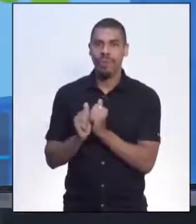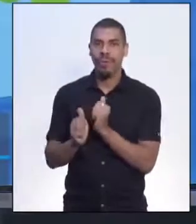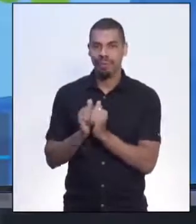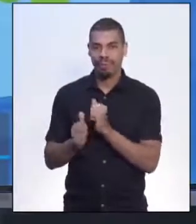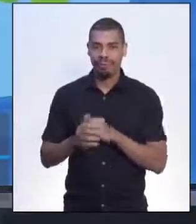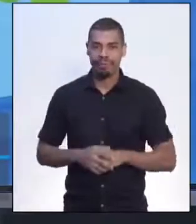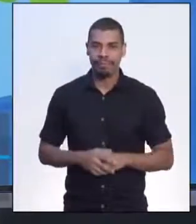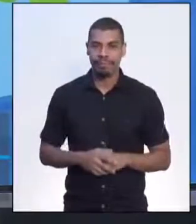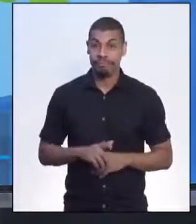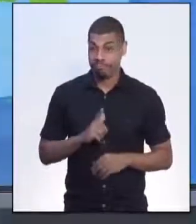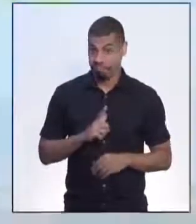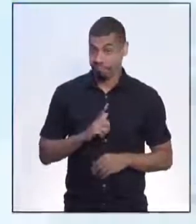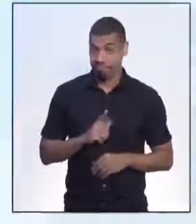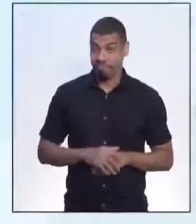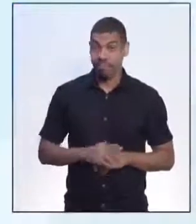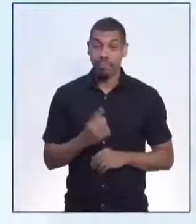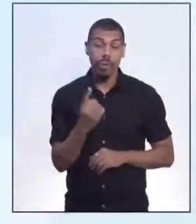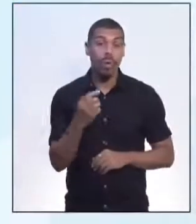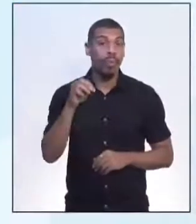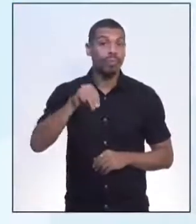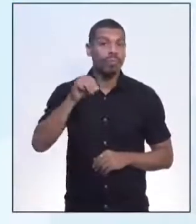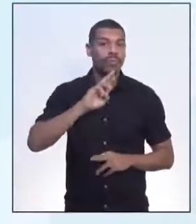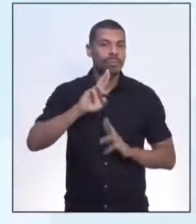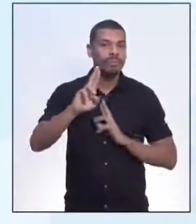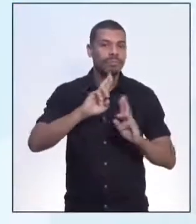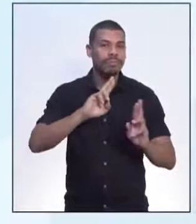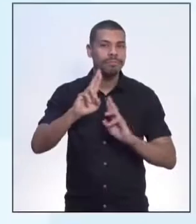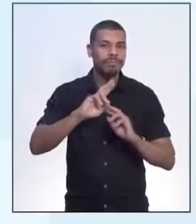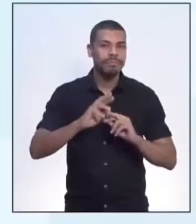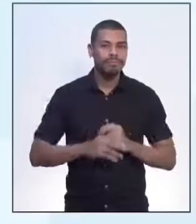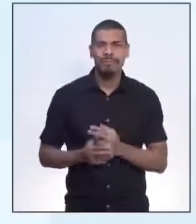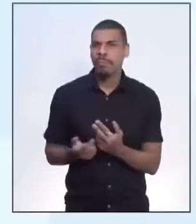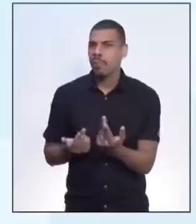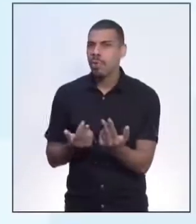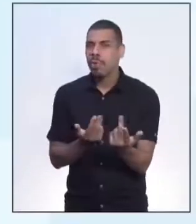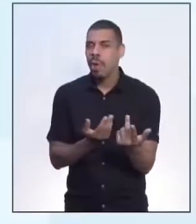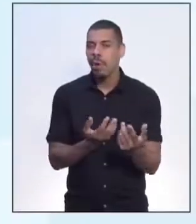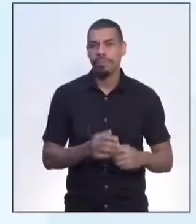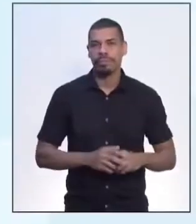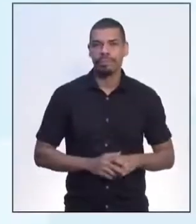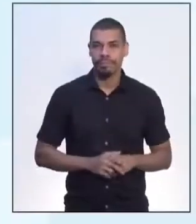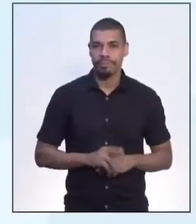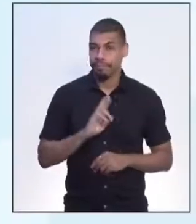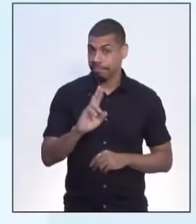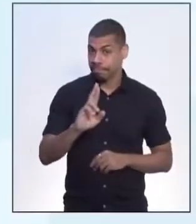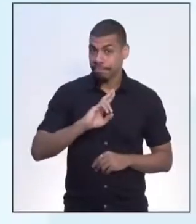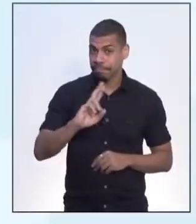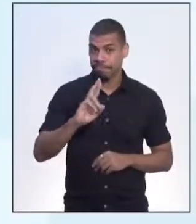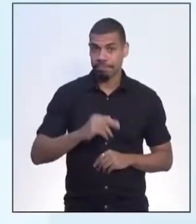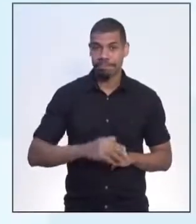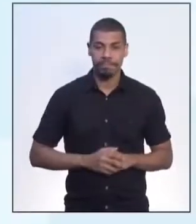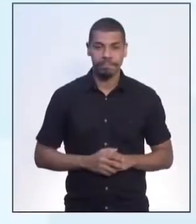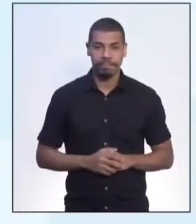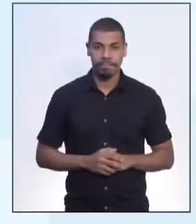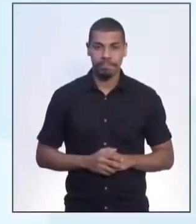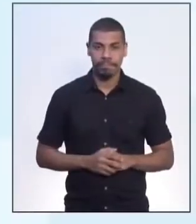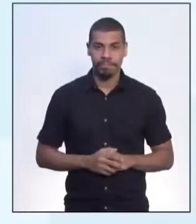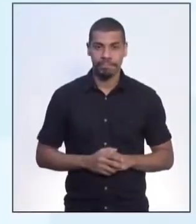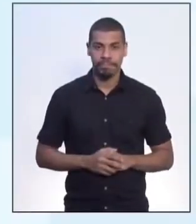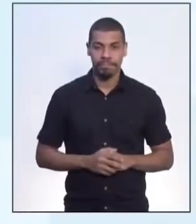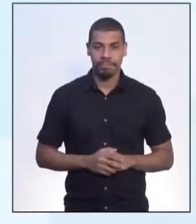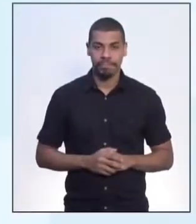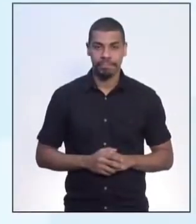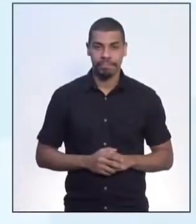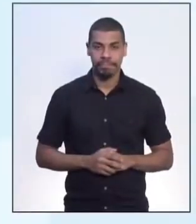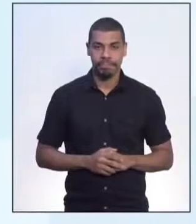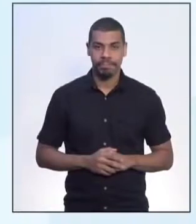5 minutinhos aí. 1 minutinho para vocês responderem, tá? Mesma coisa, façam do mesmo jeito, ok? Go there, see you